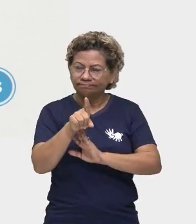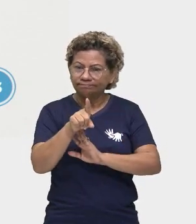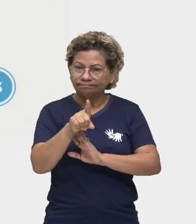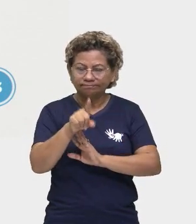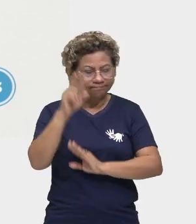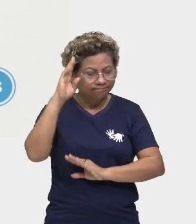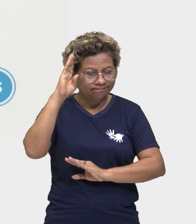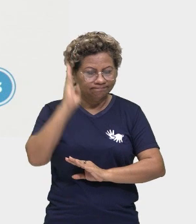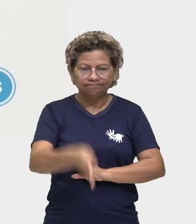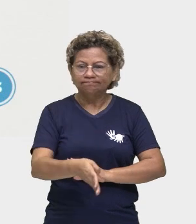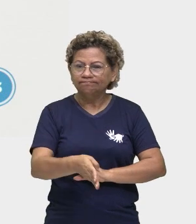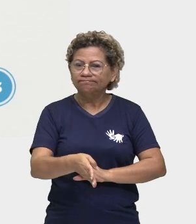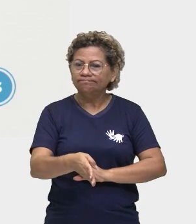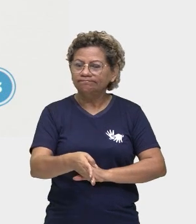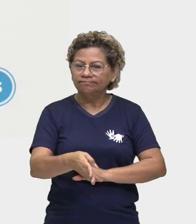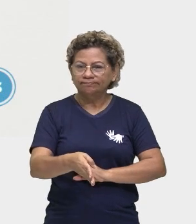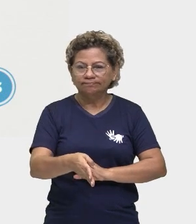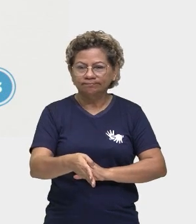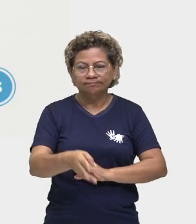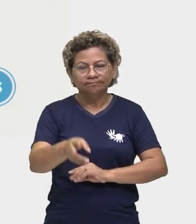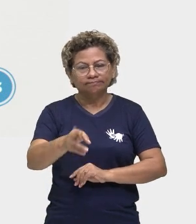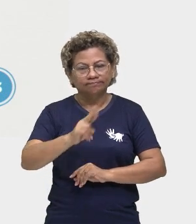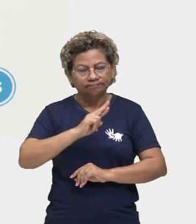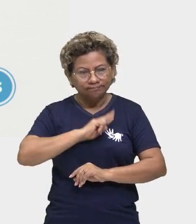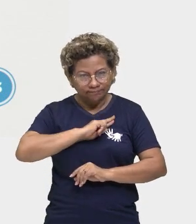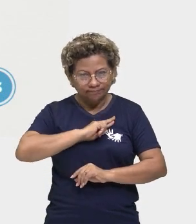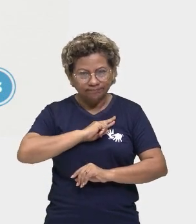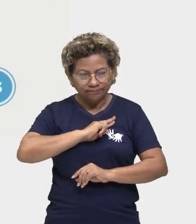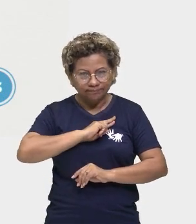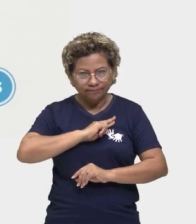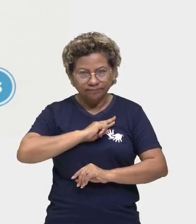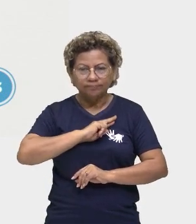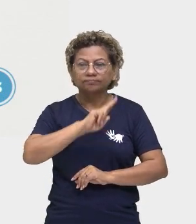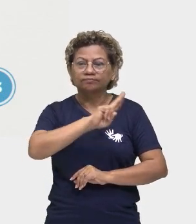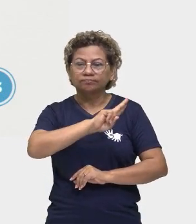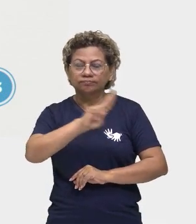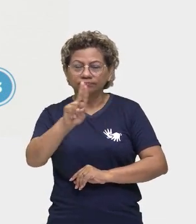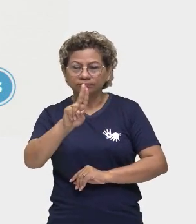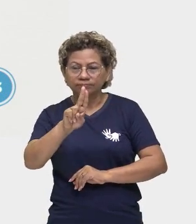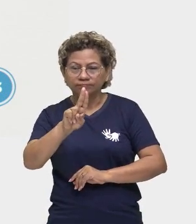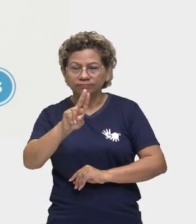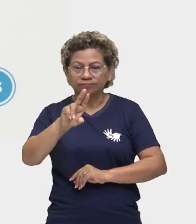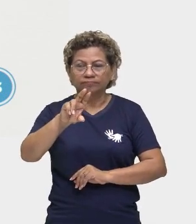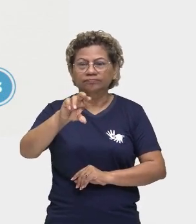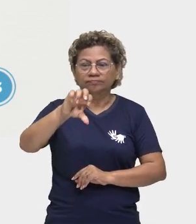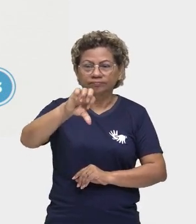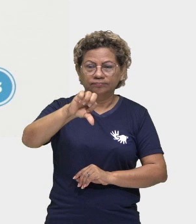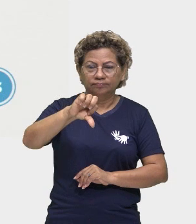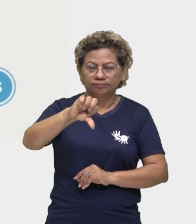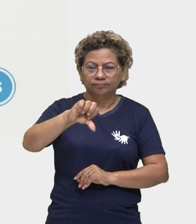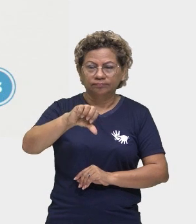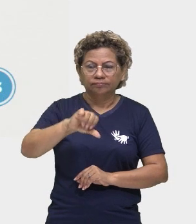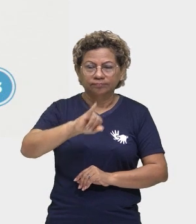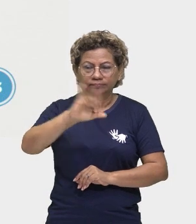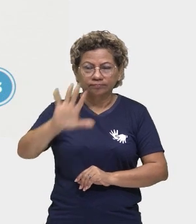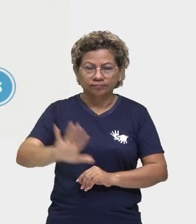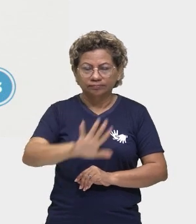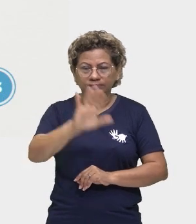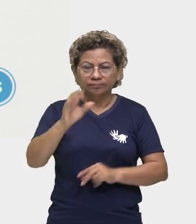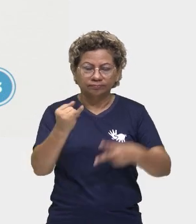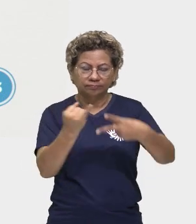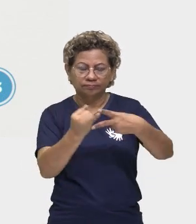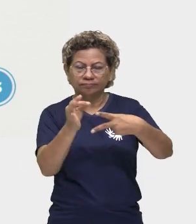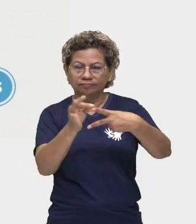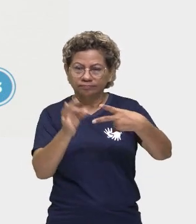né? Como se chama um polígono que tem 9 lados? Beleza? Então vamos ver aí a